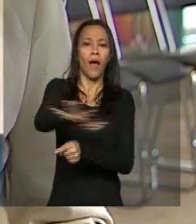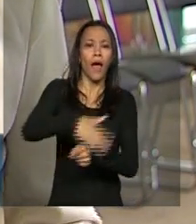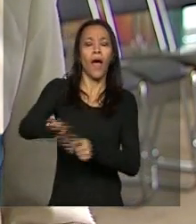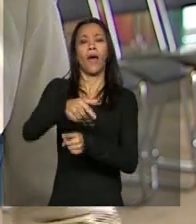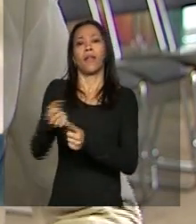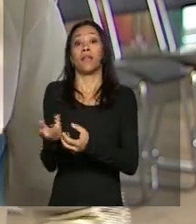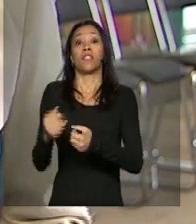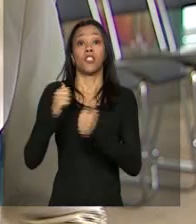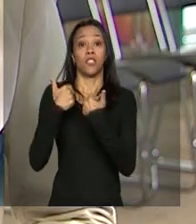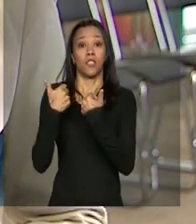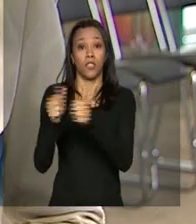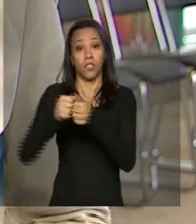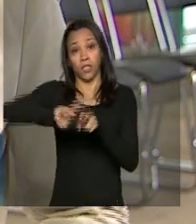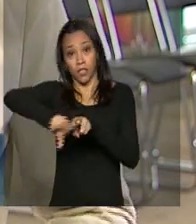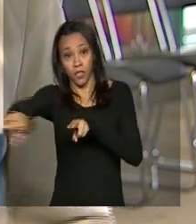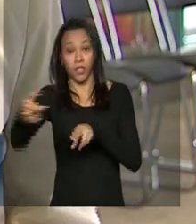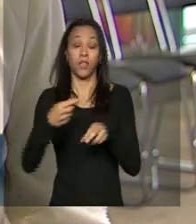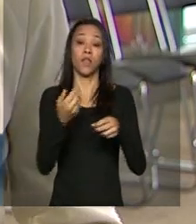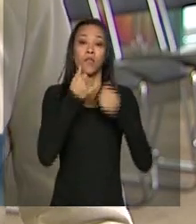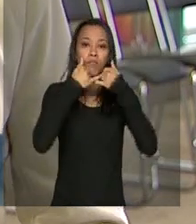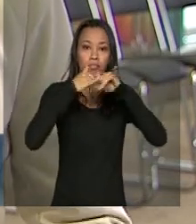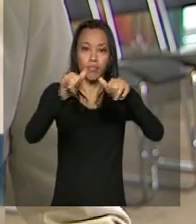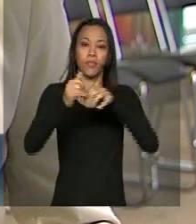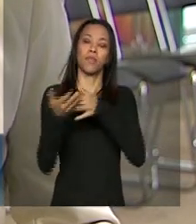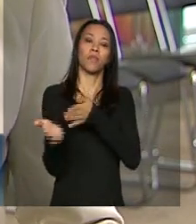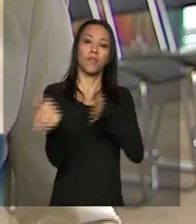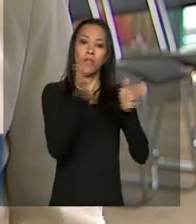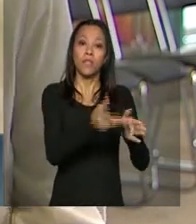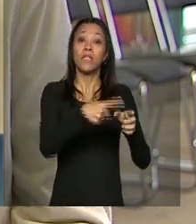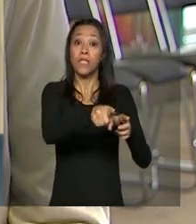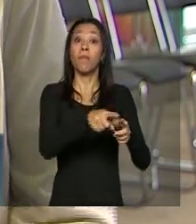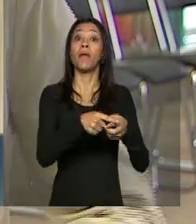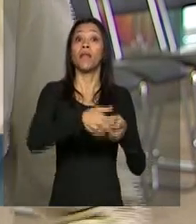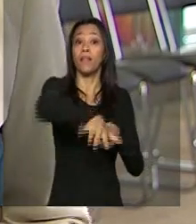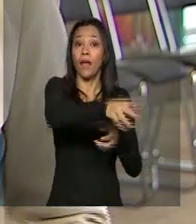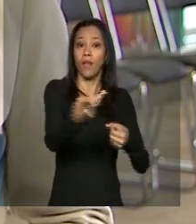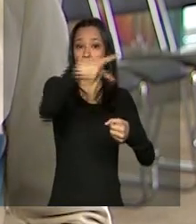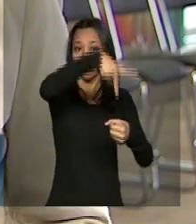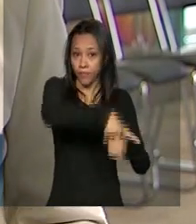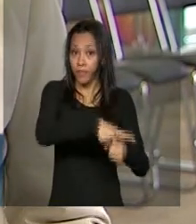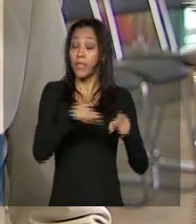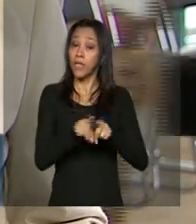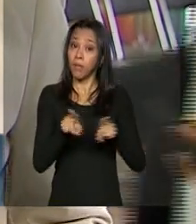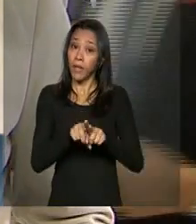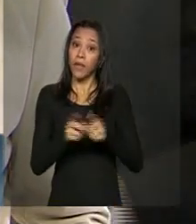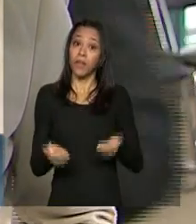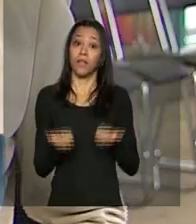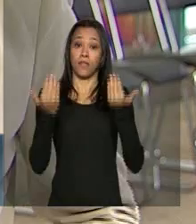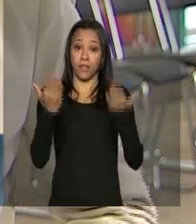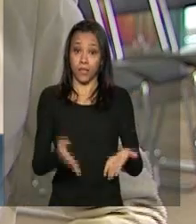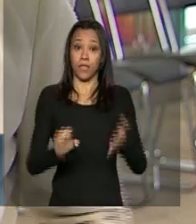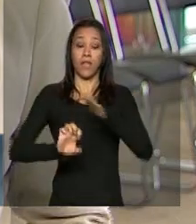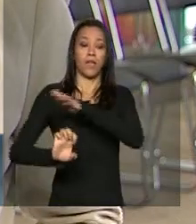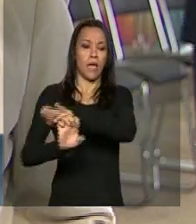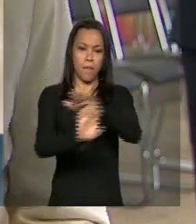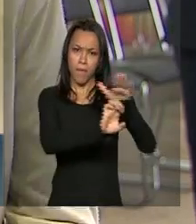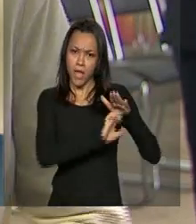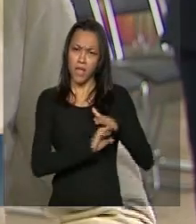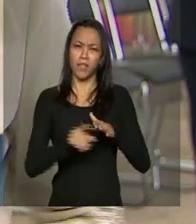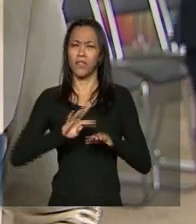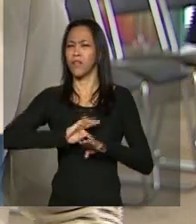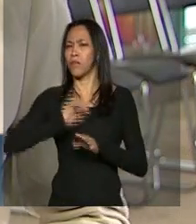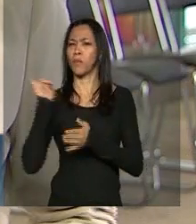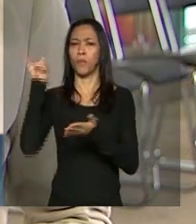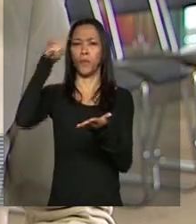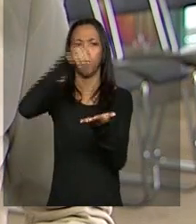e petróleo, além da concessão ao setor privado de aeroportos também em todo o país.